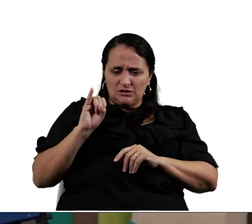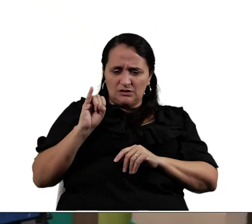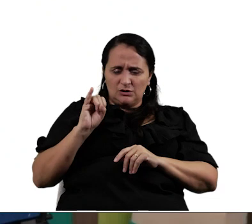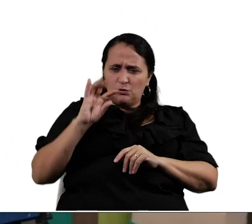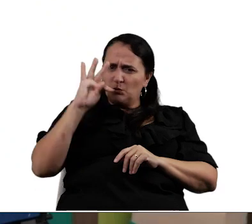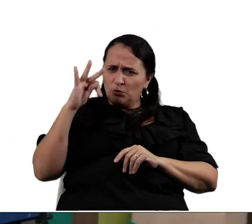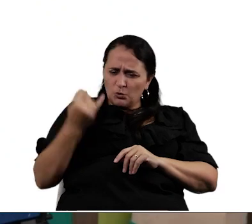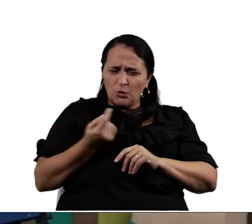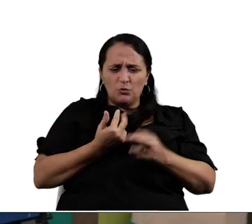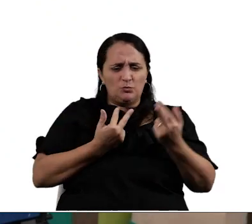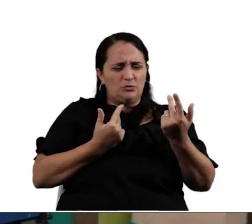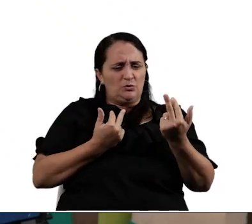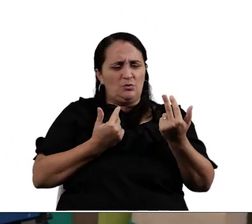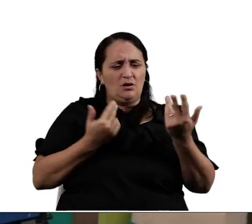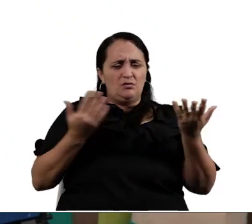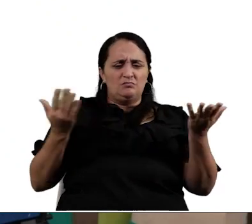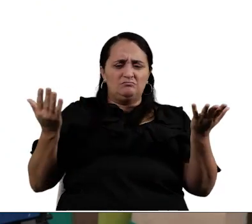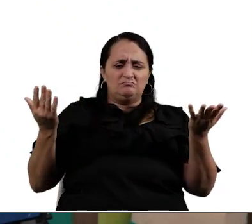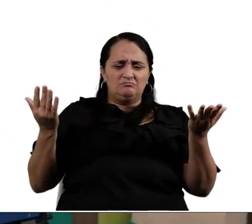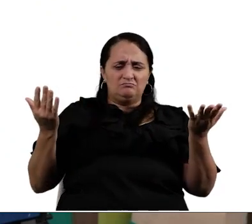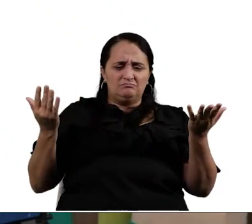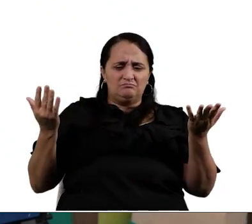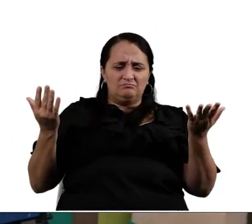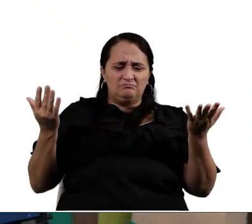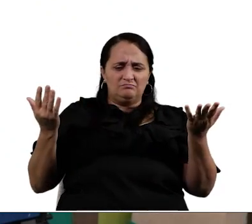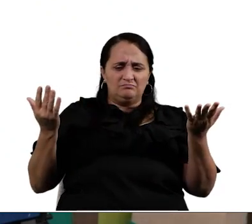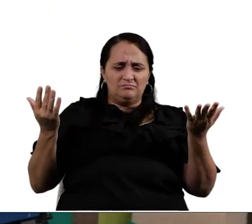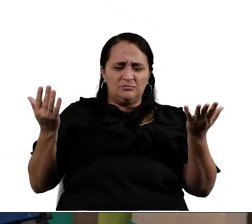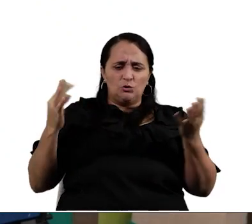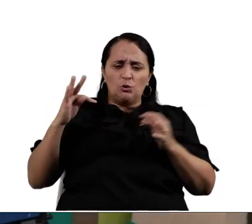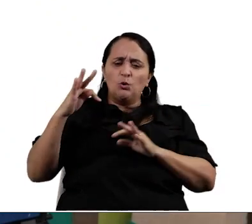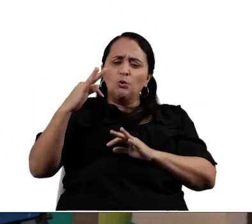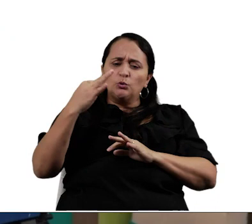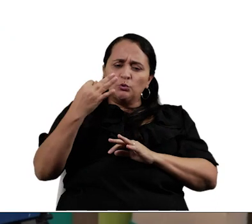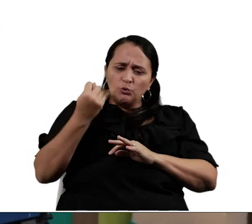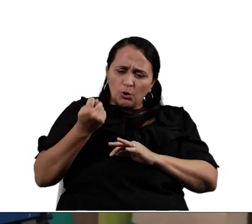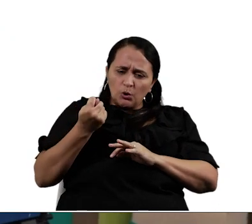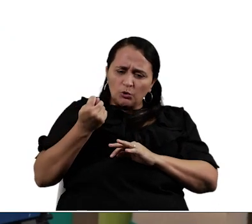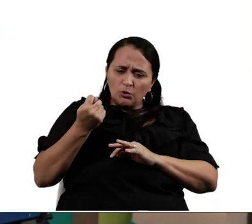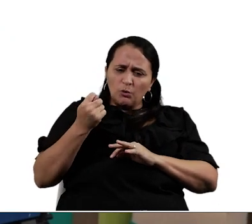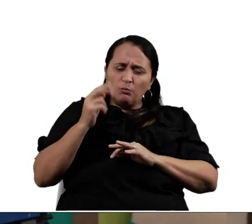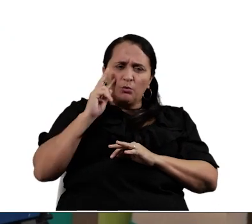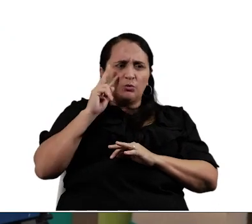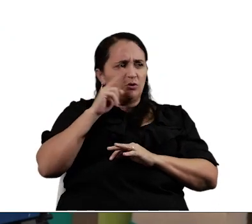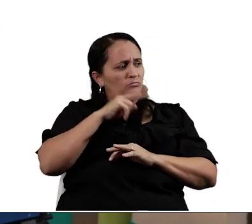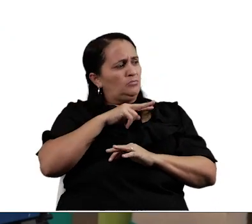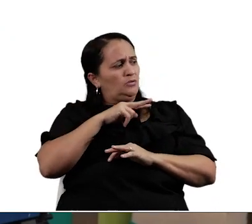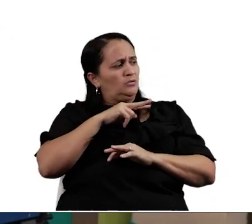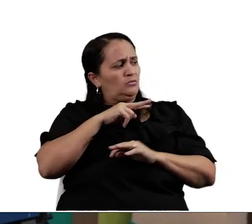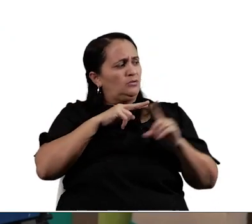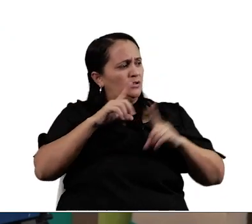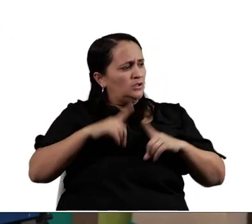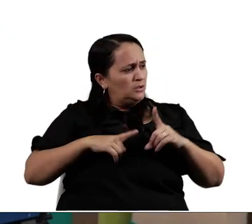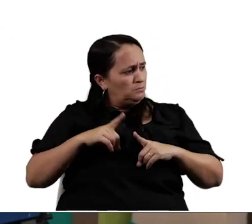isso. Ia ser legal? Todo mundo igual a você, pense. Você olhasse para um lado, teu irmão era igual, teu primo